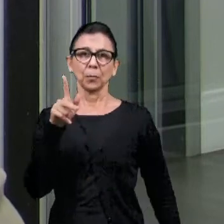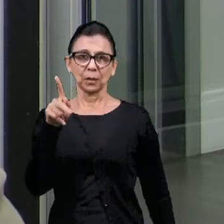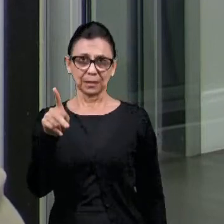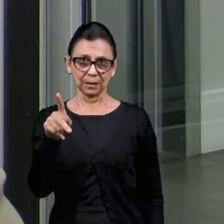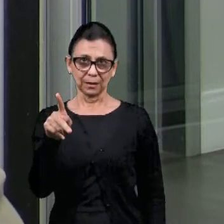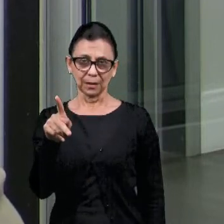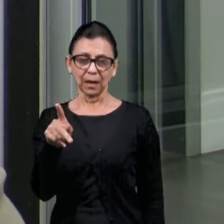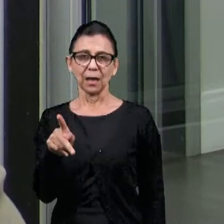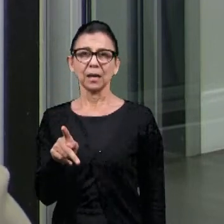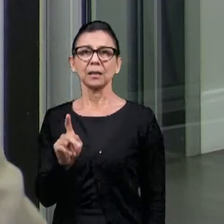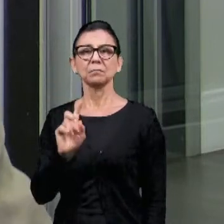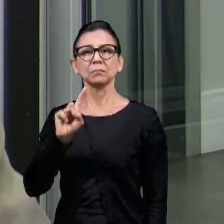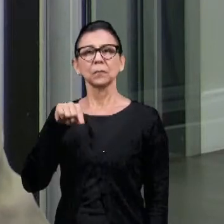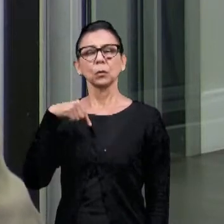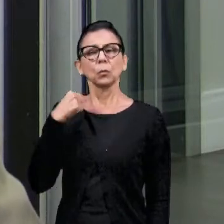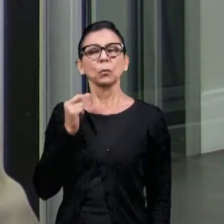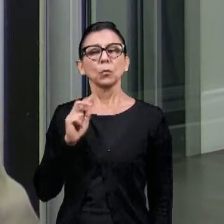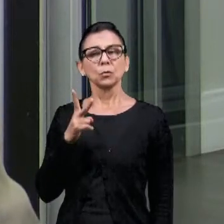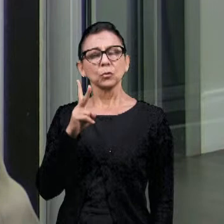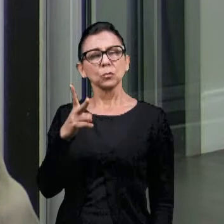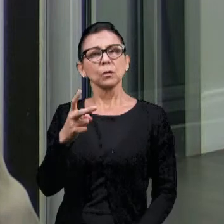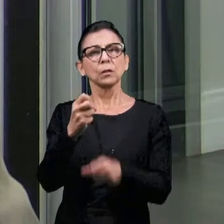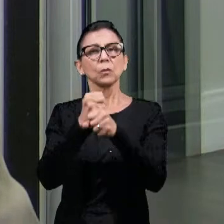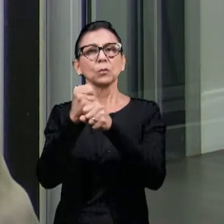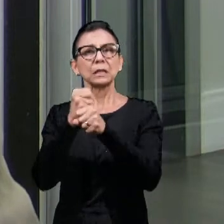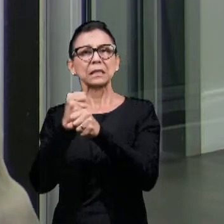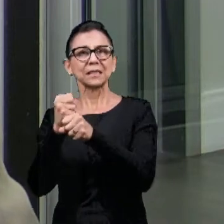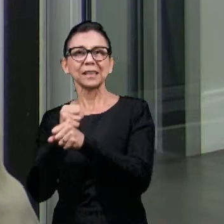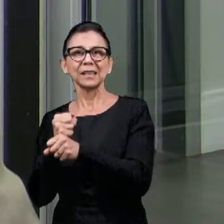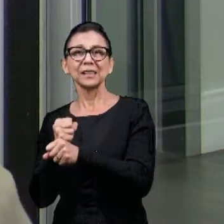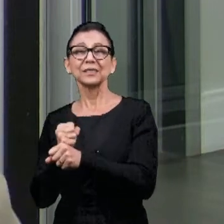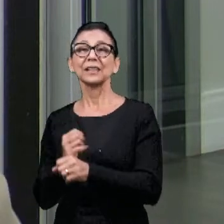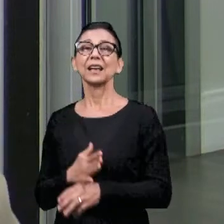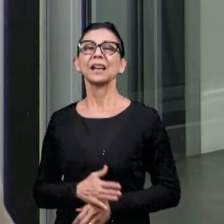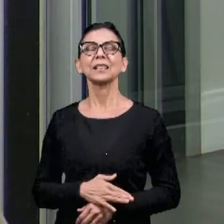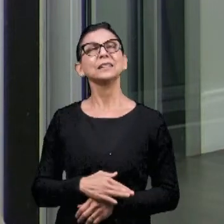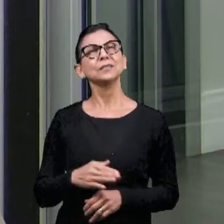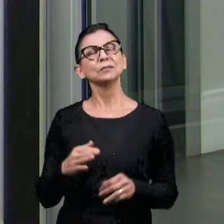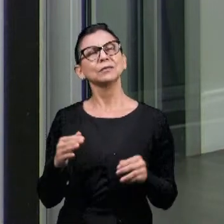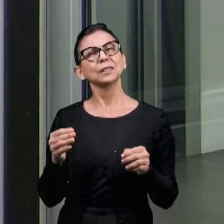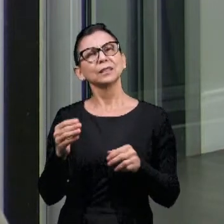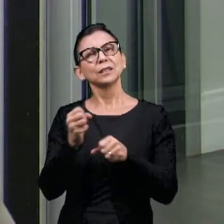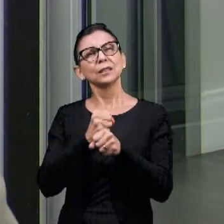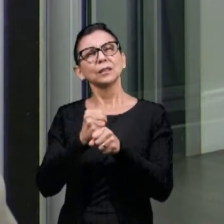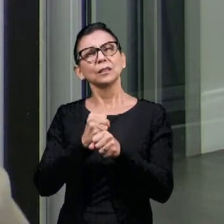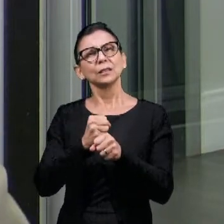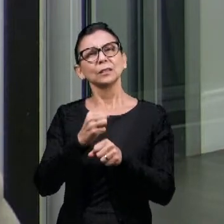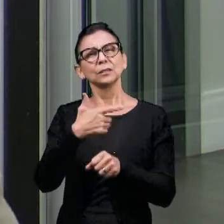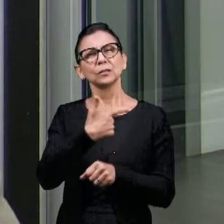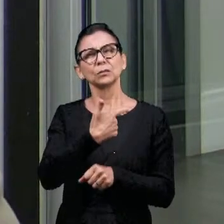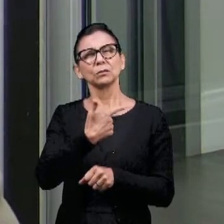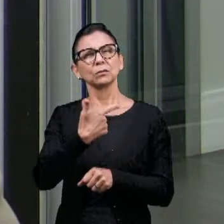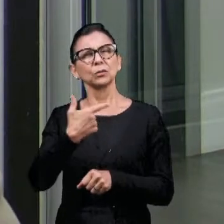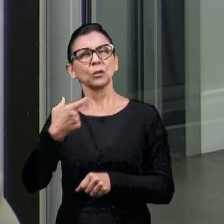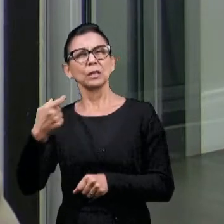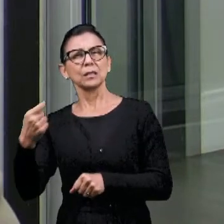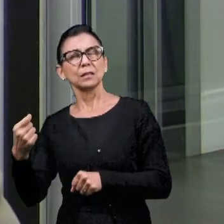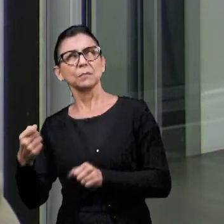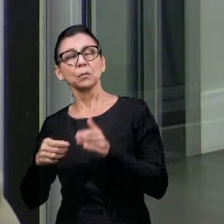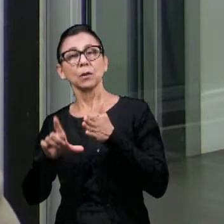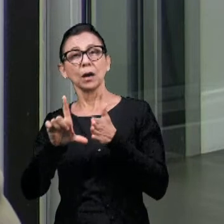mais uns anos, passei pelo presbitério, né? No ano 2000, antes, acho que um pouquinho, eu estava